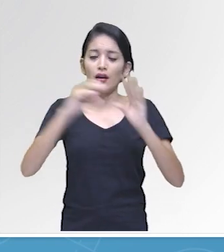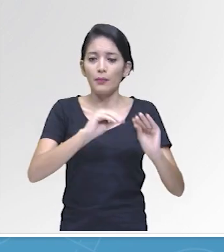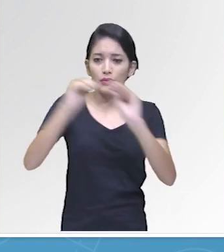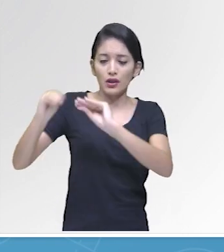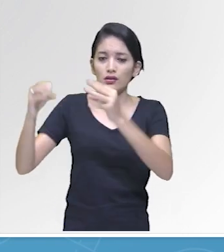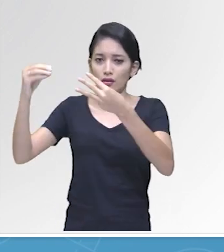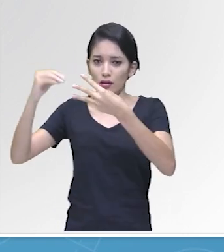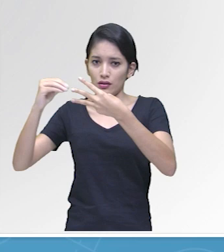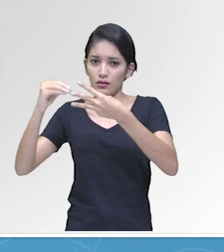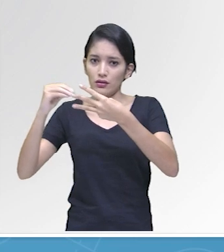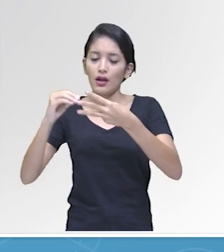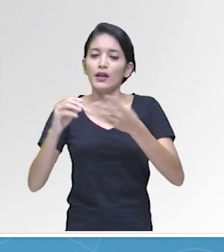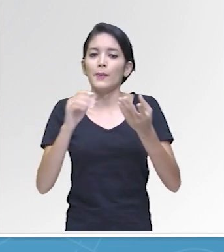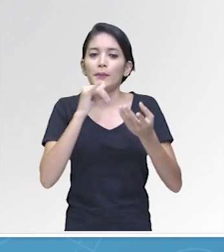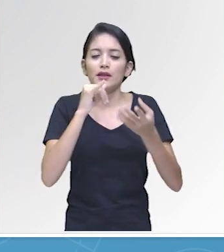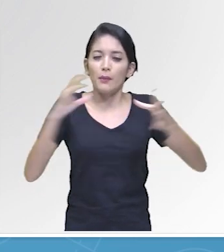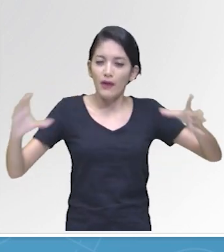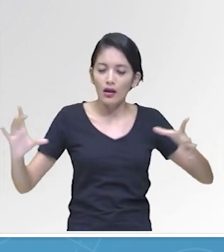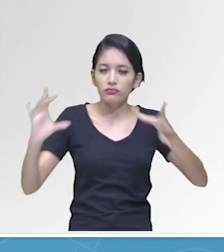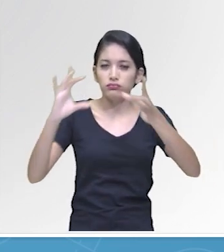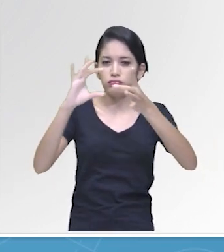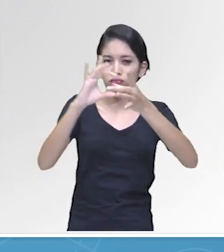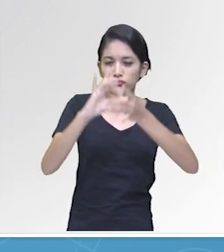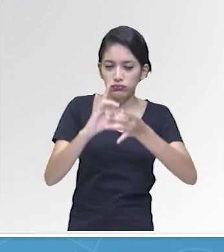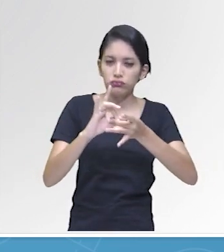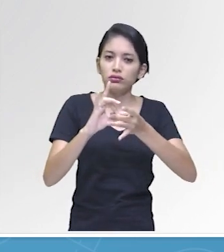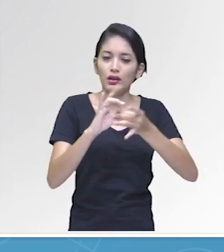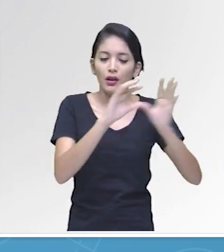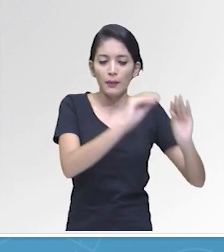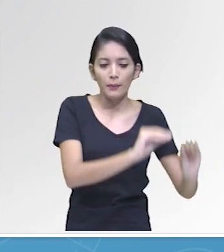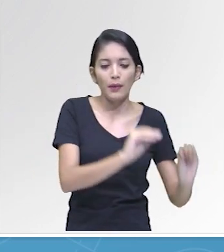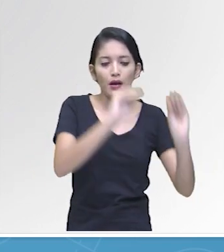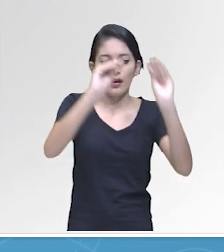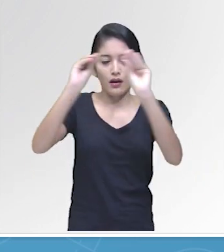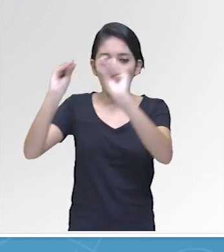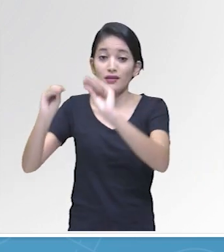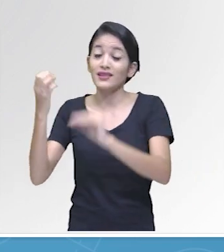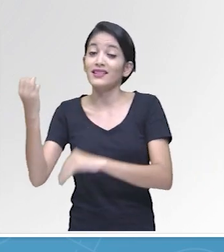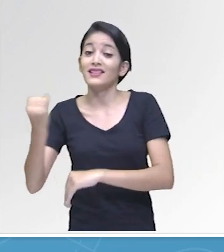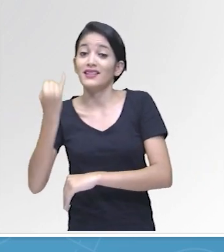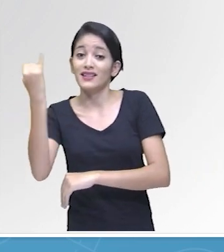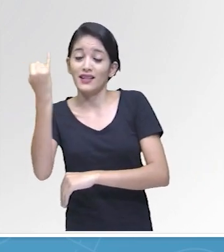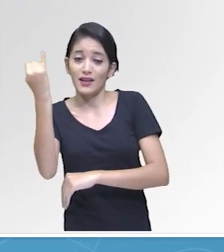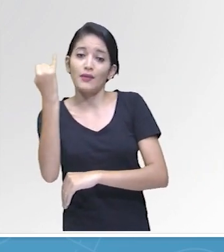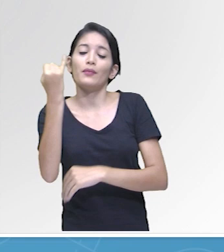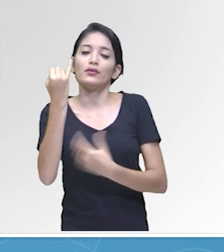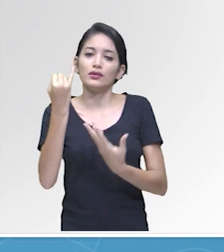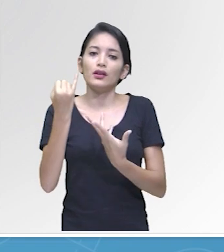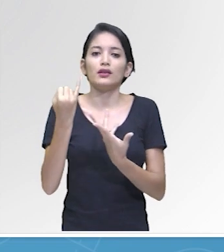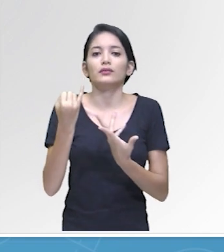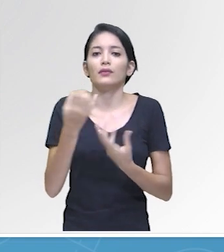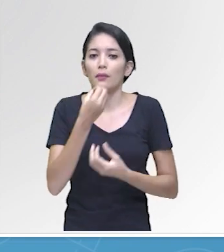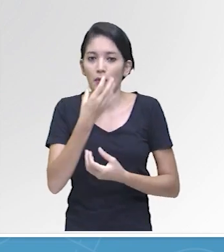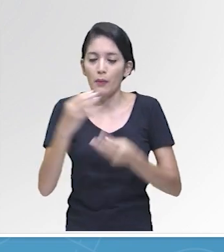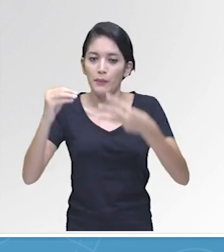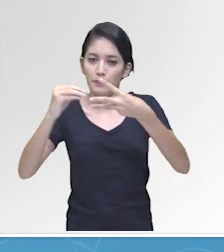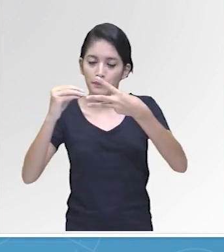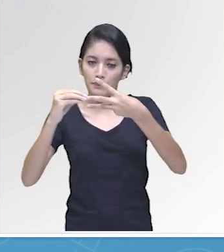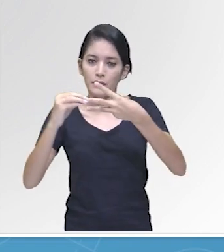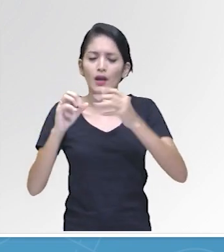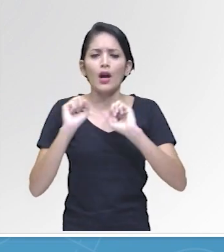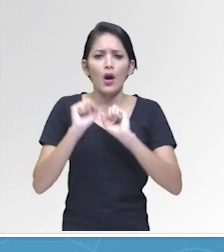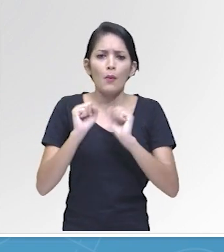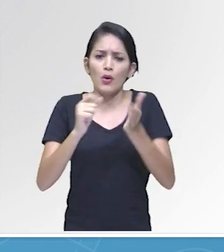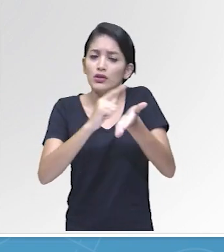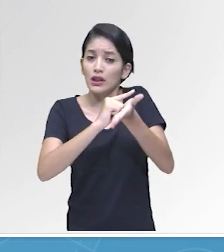ele faz uma rede de ligação dentro da célula, transportando substâncias importantes para o funcionamento da célula. Pode ser